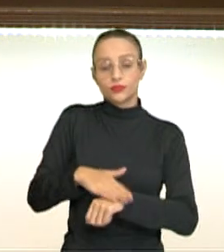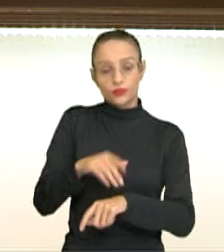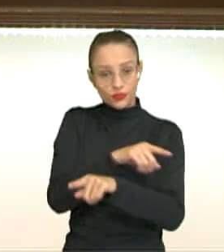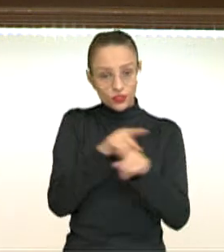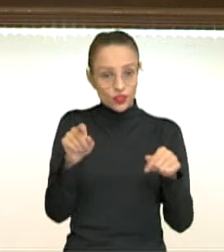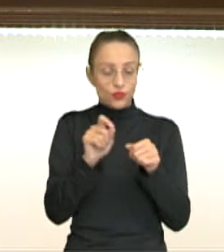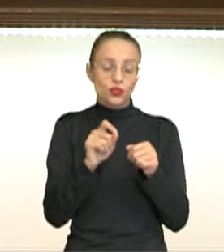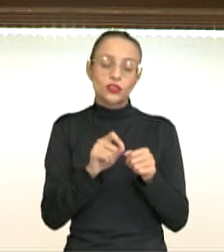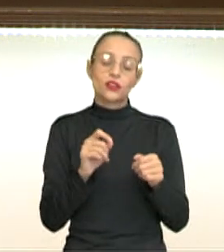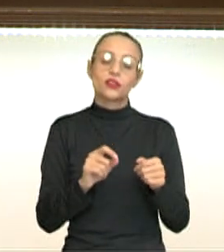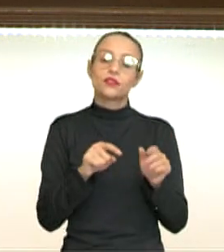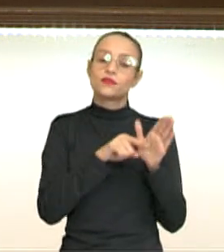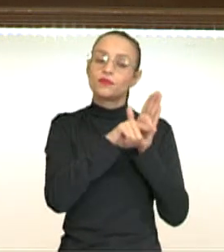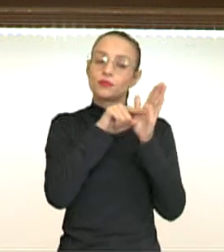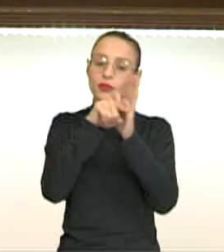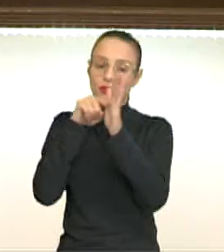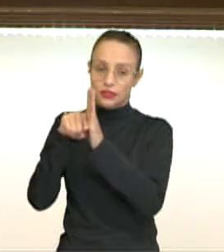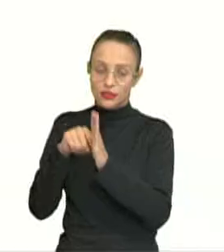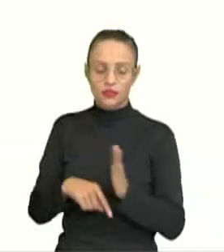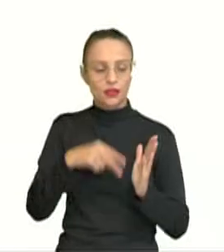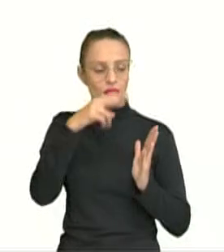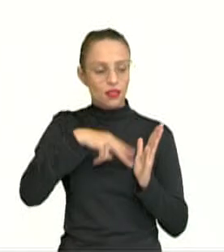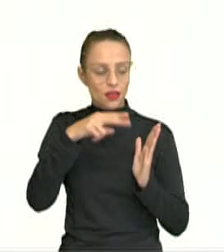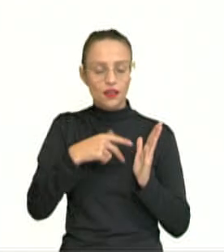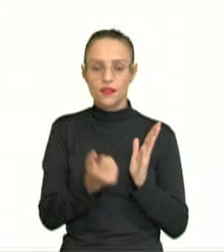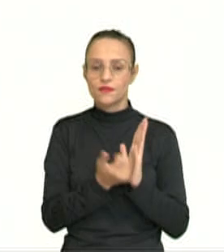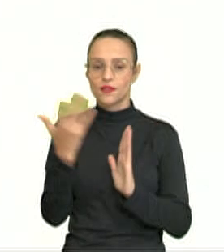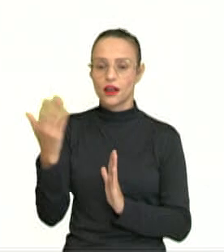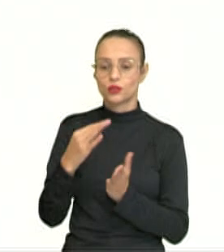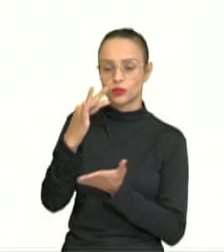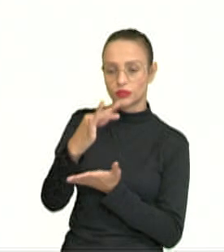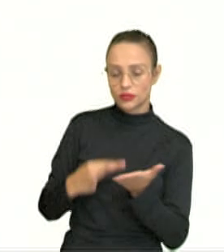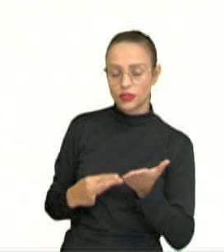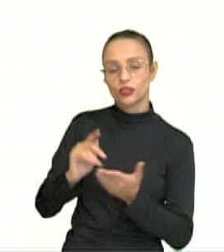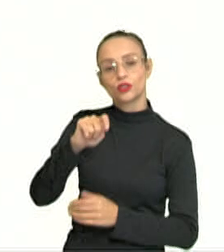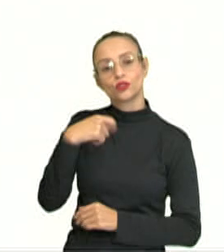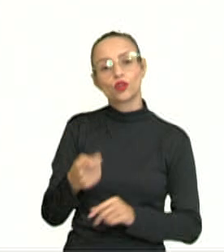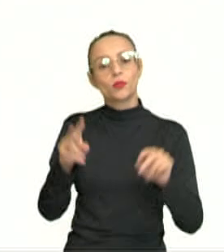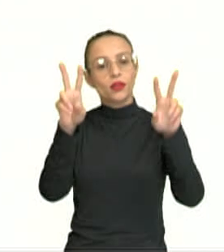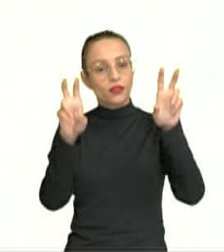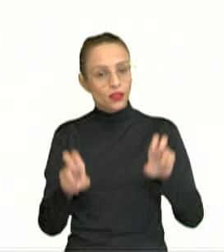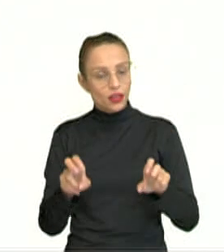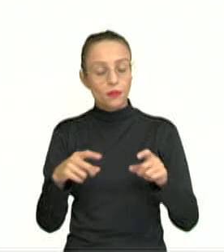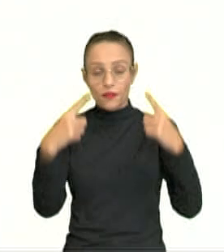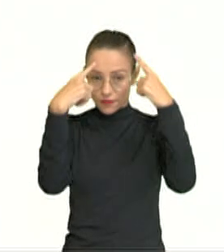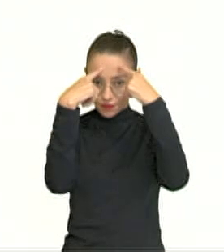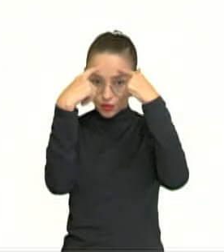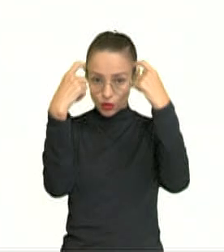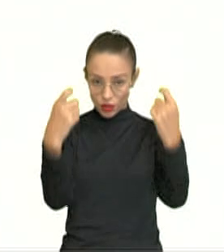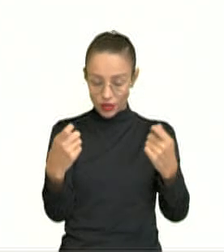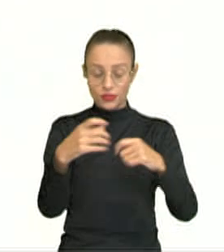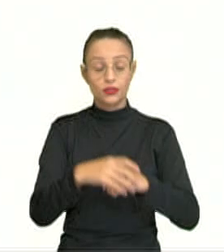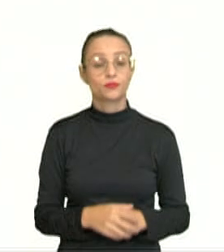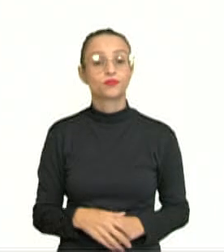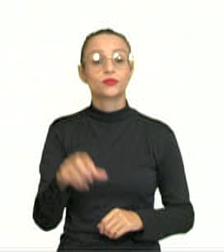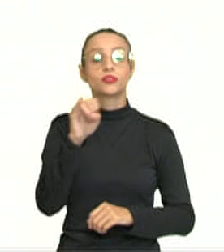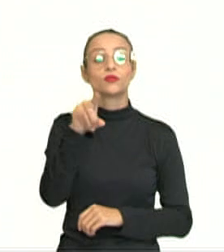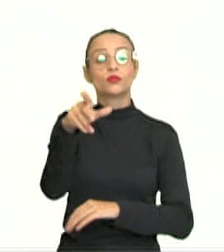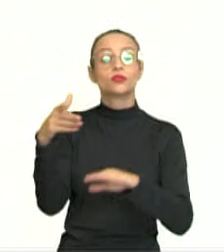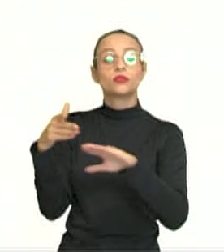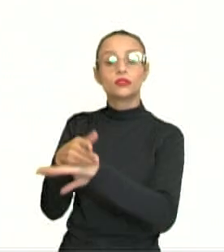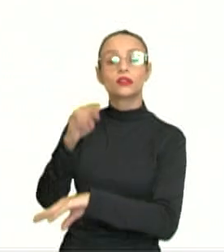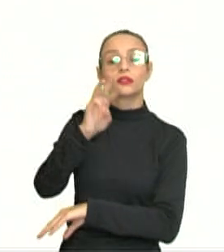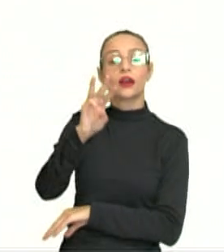Você vai realizar pesquisas e ler vários textos que abordem a temática da violência. Se você entrar lá na